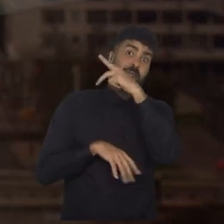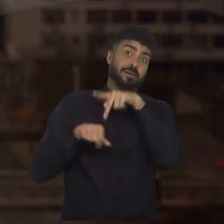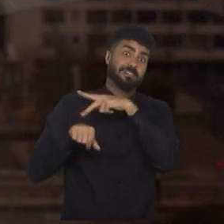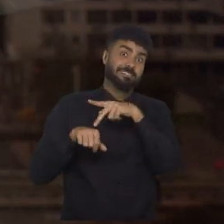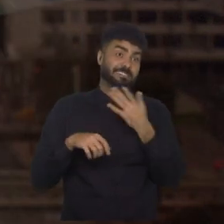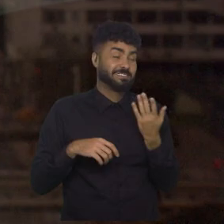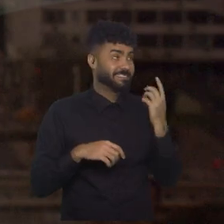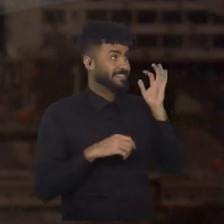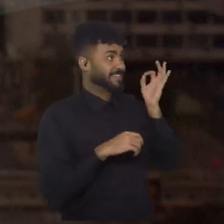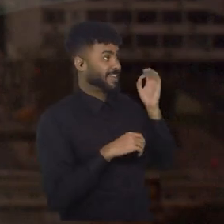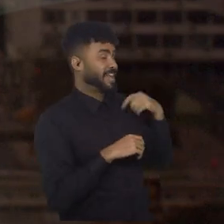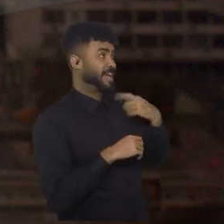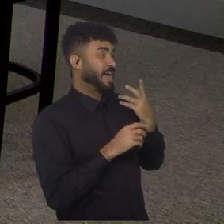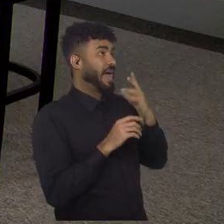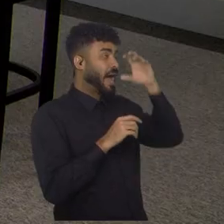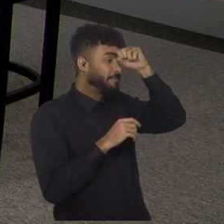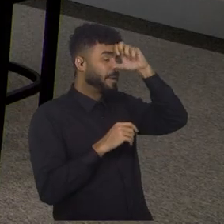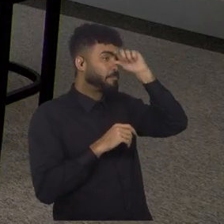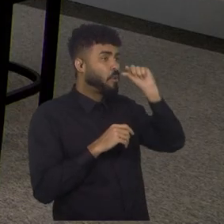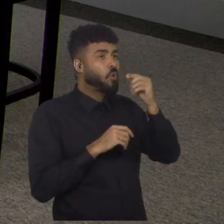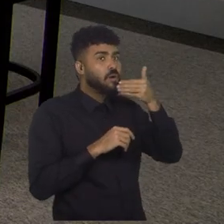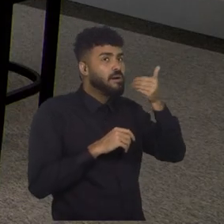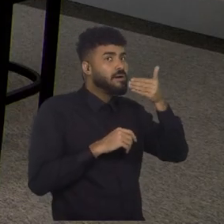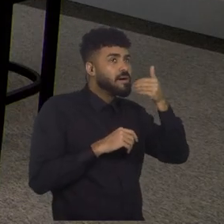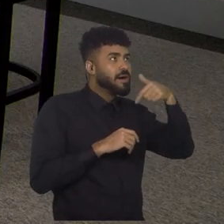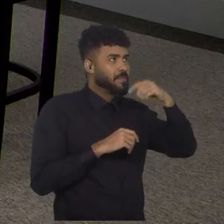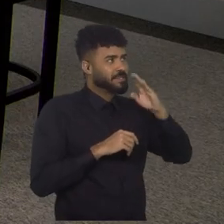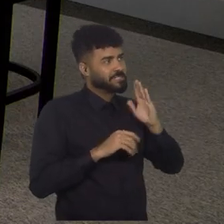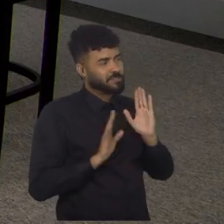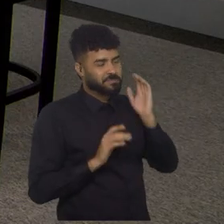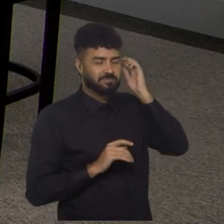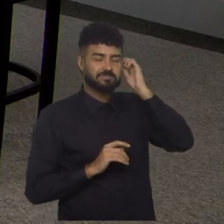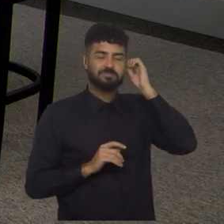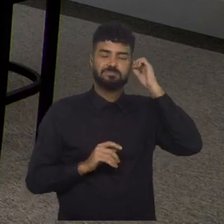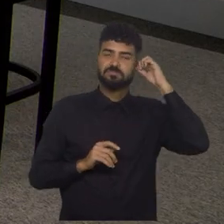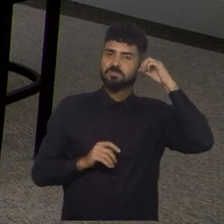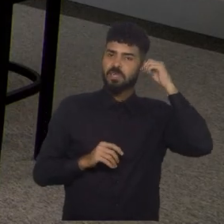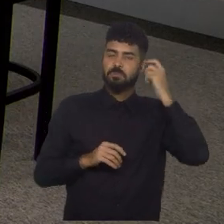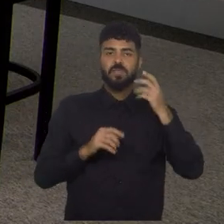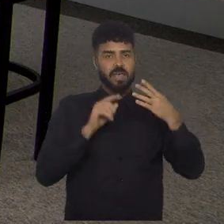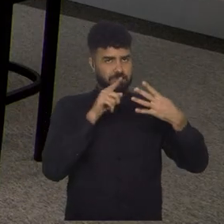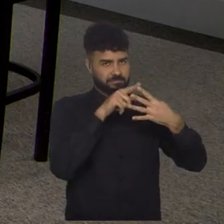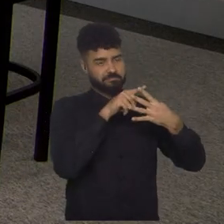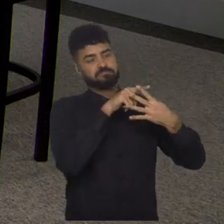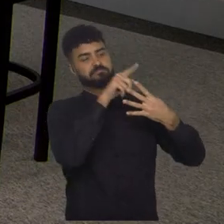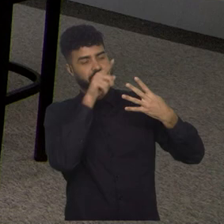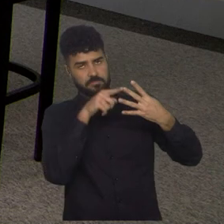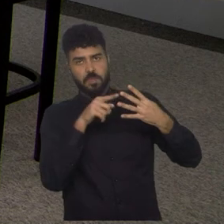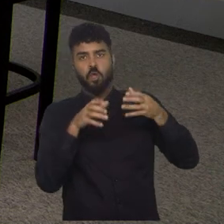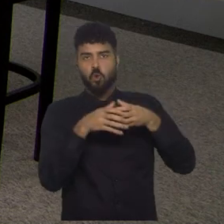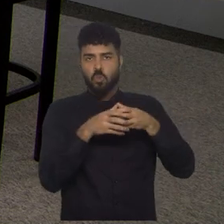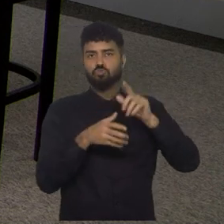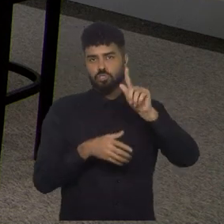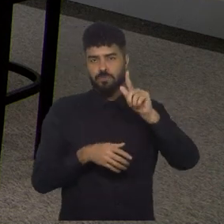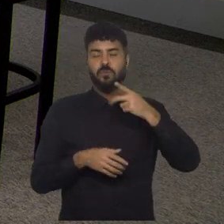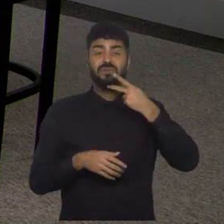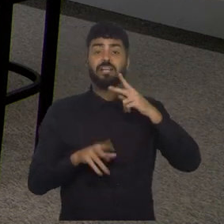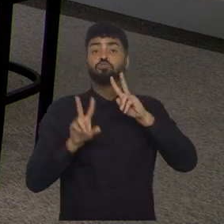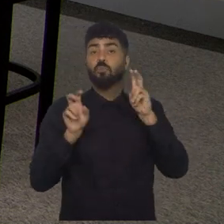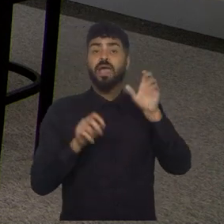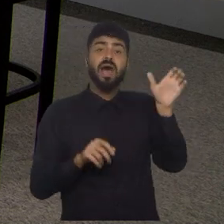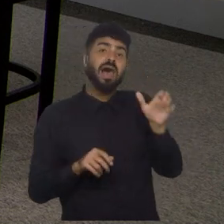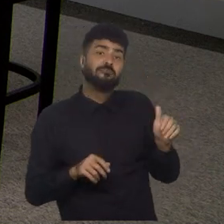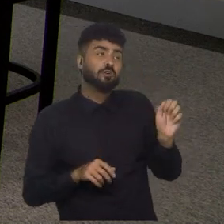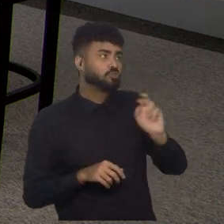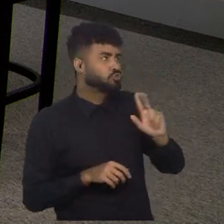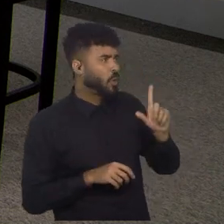há algum tempo já do Brasil. Mas vamos falar então ainda do Grupo G, vamos voltar. África do Sul, gente, é